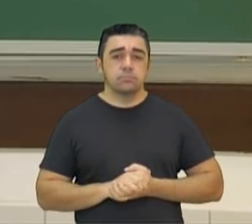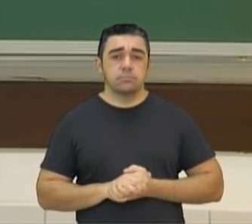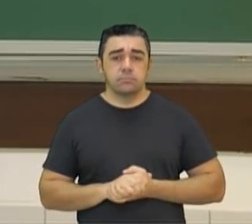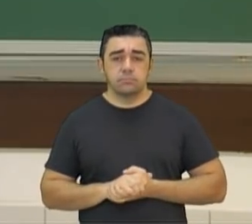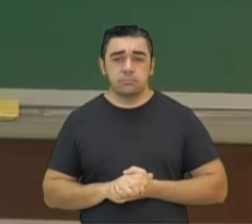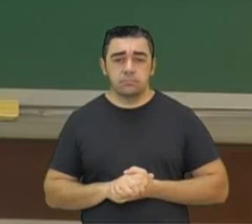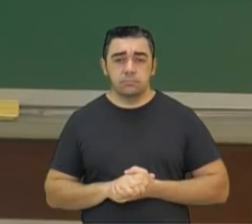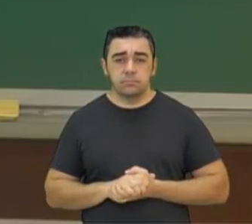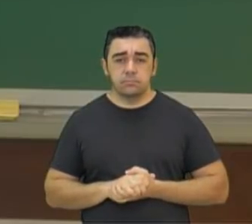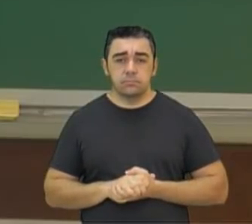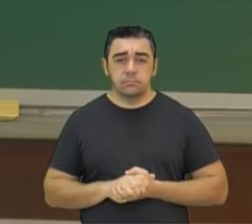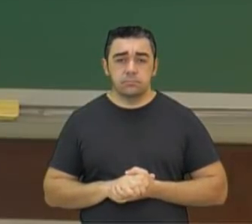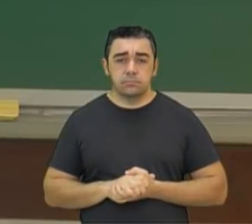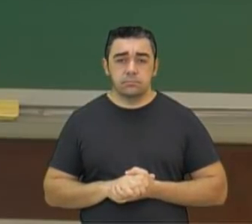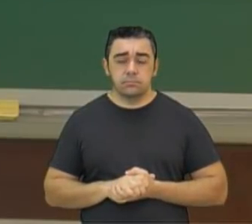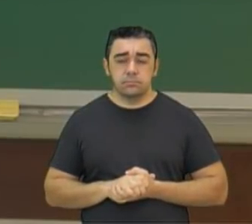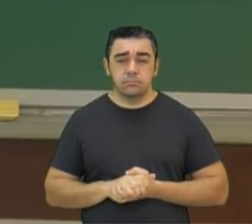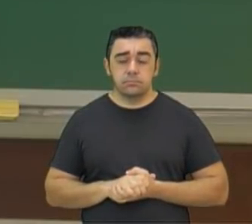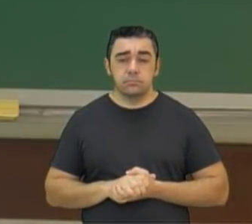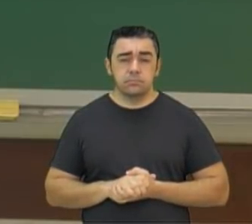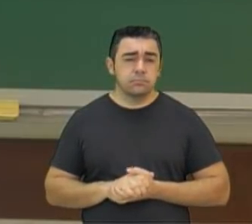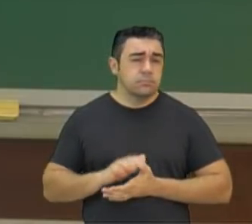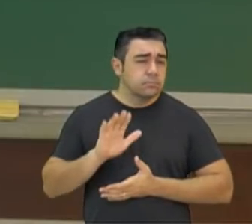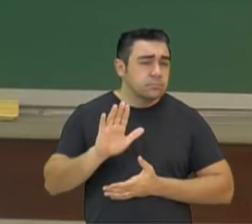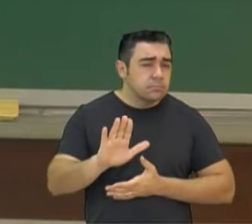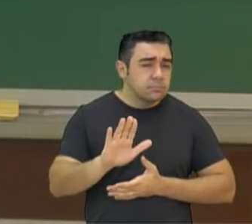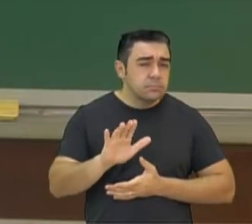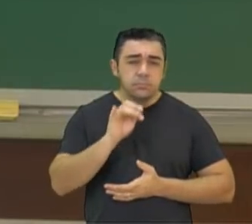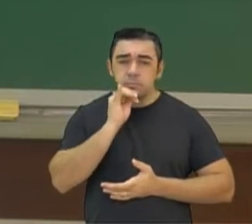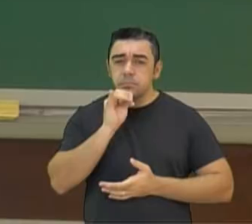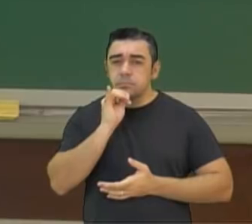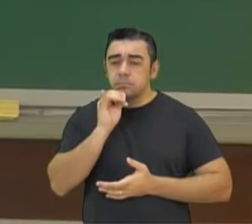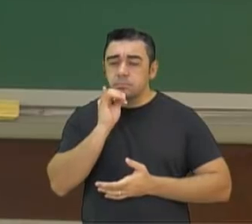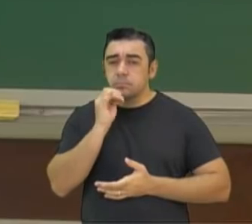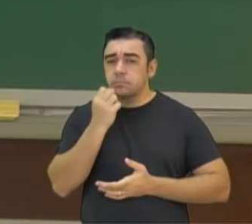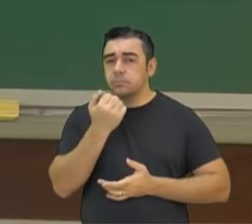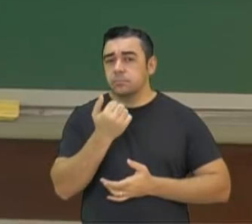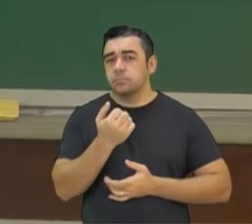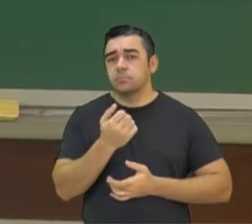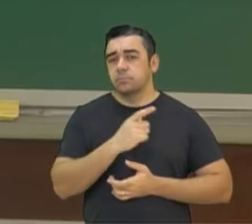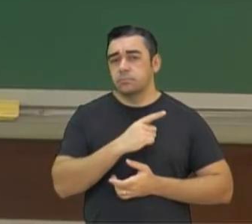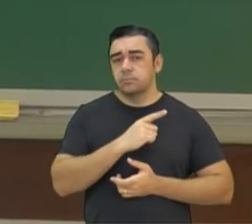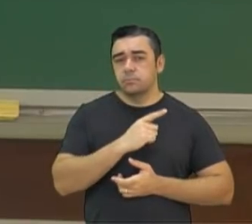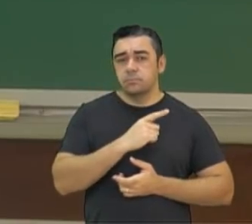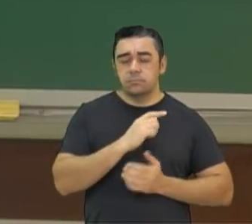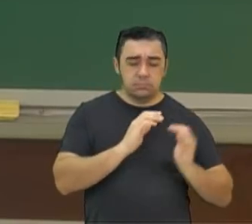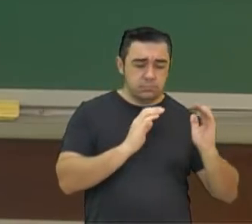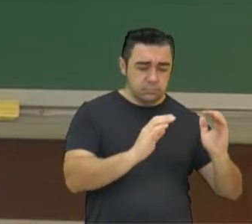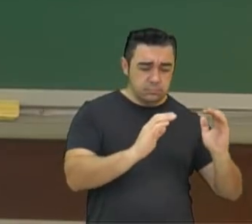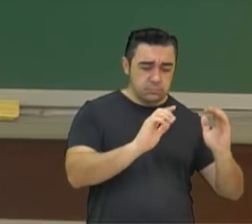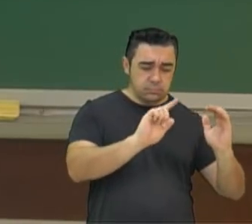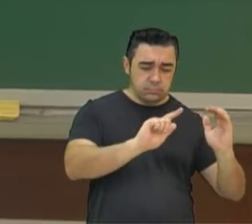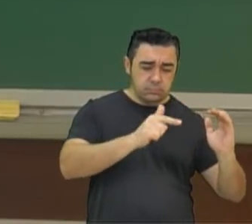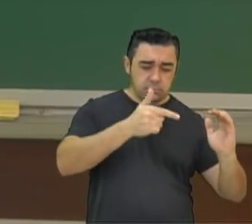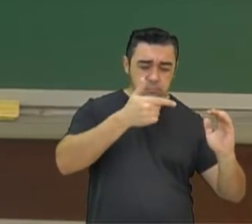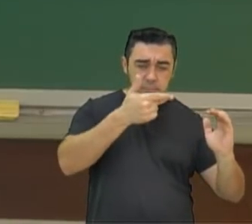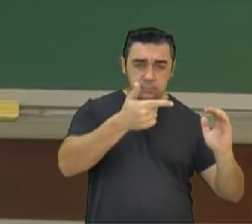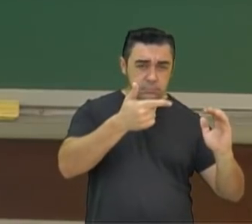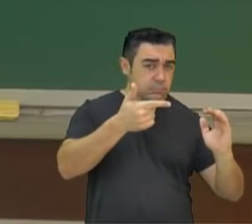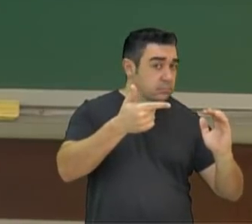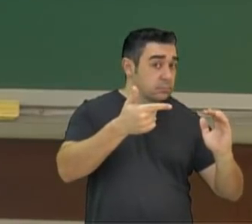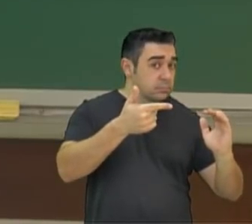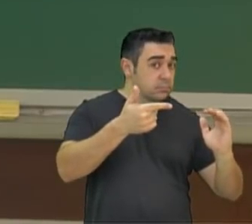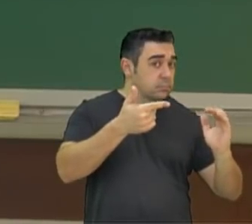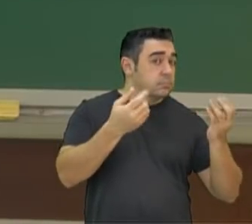em x mais y. Mas e quando nós temos um binômio